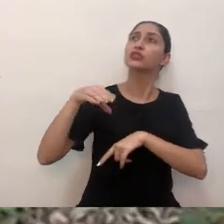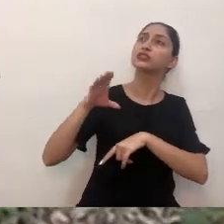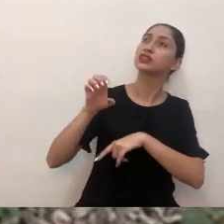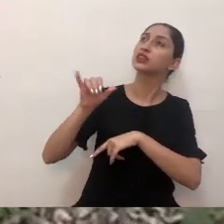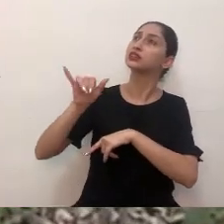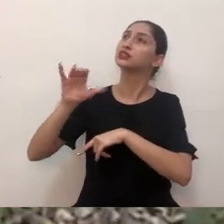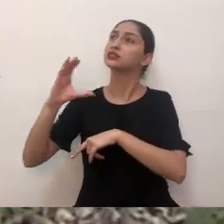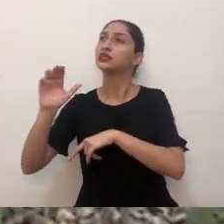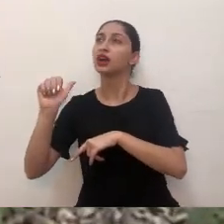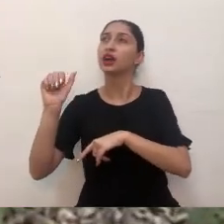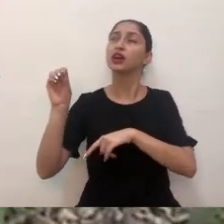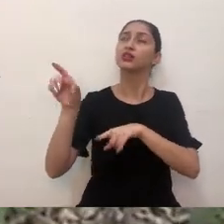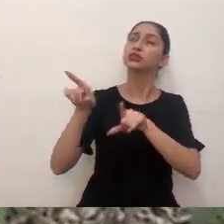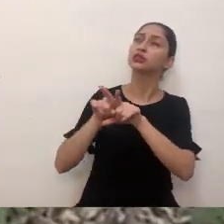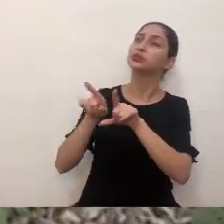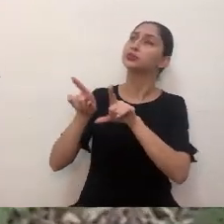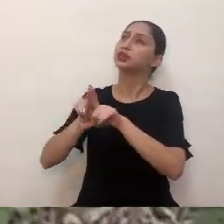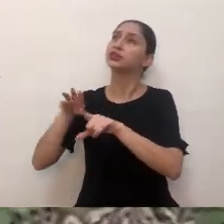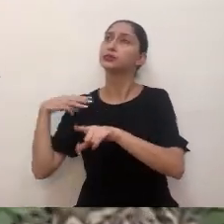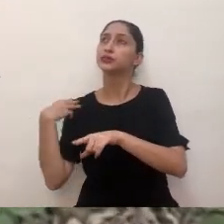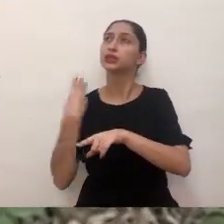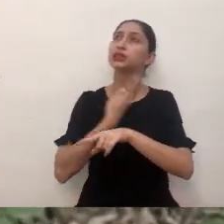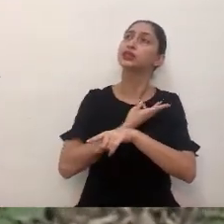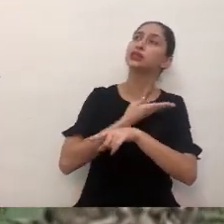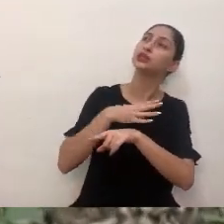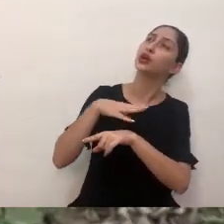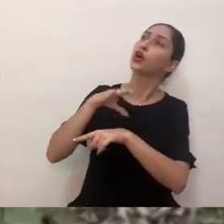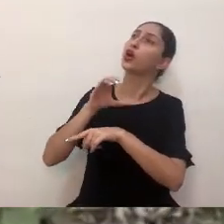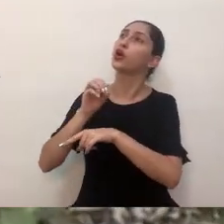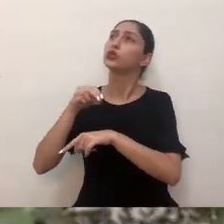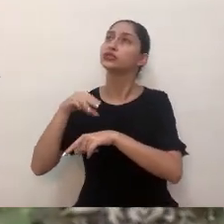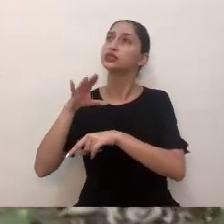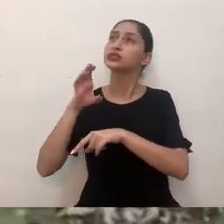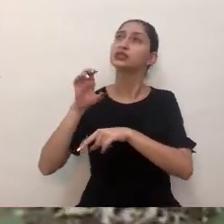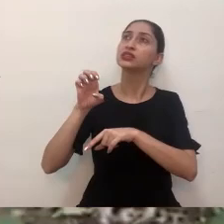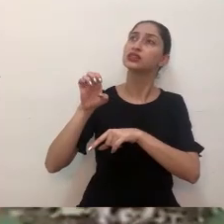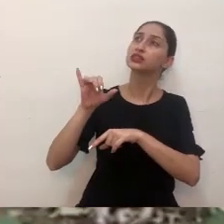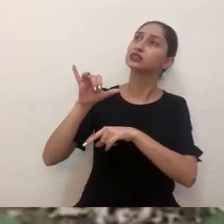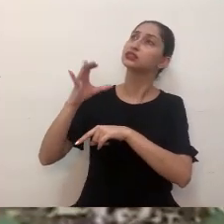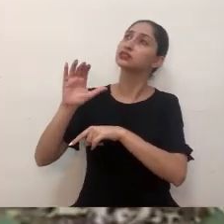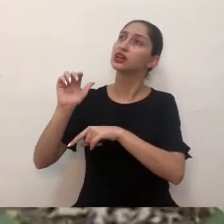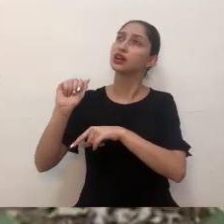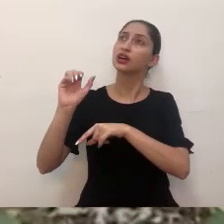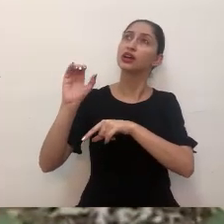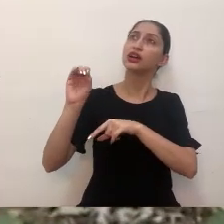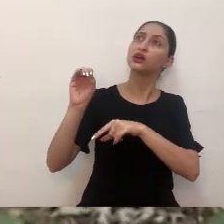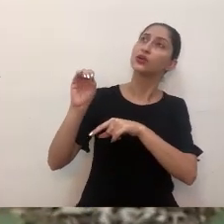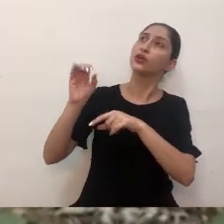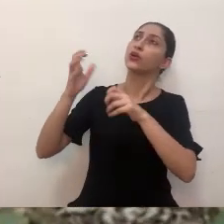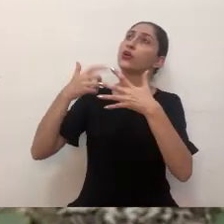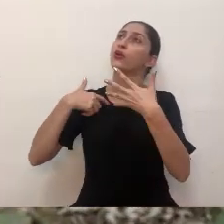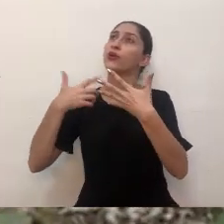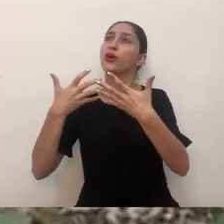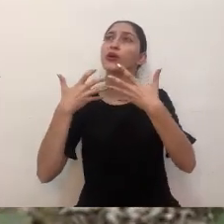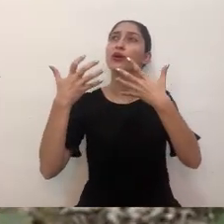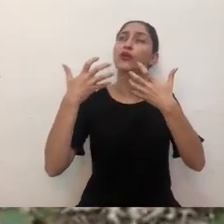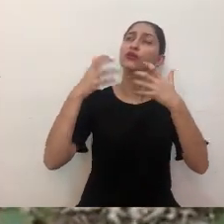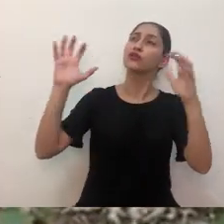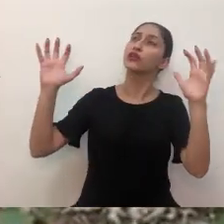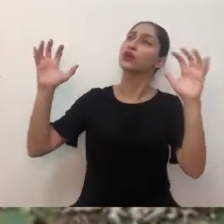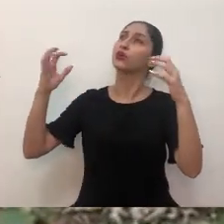meu Jesus Cristo, Minha Senhora da Conceição. Que do céu eu quero